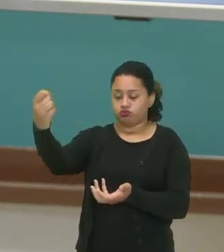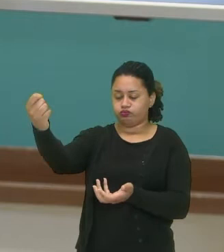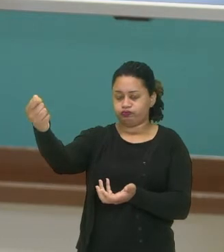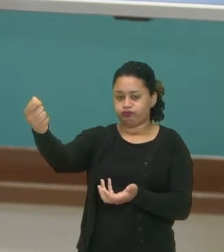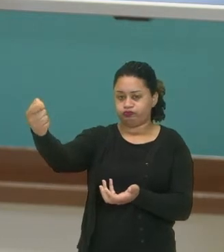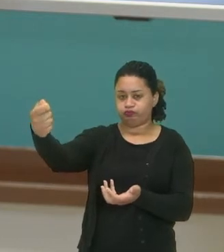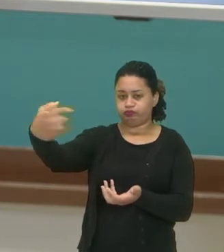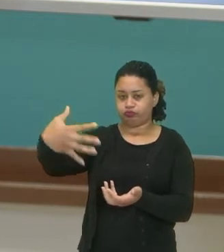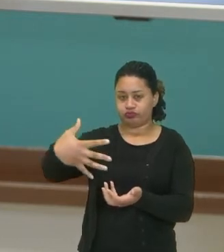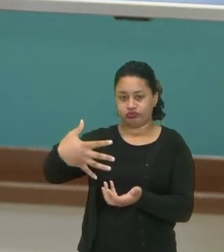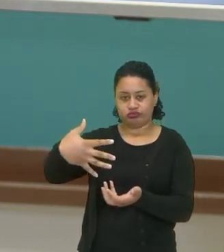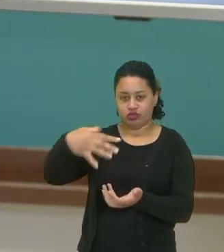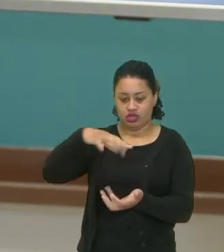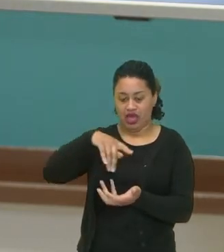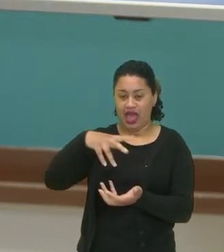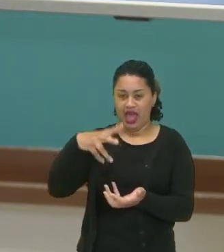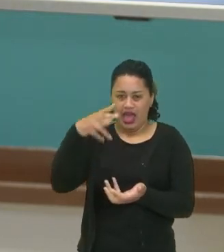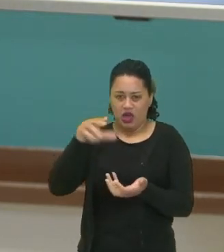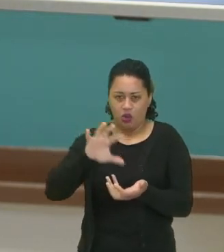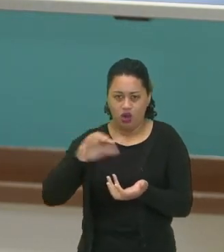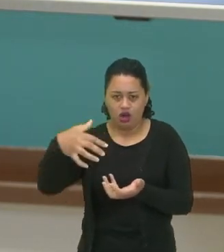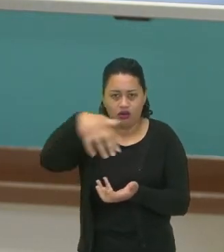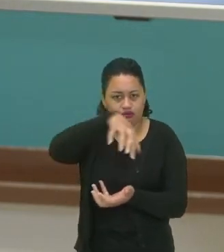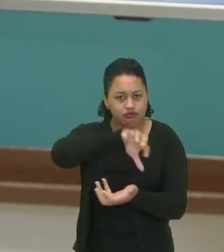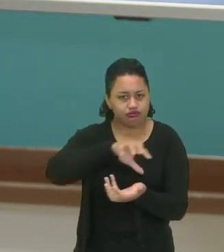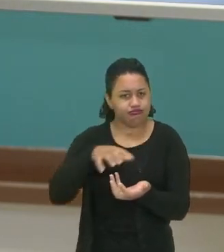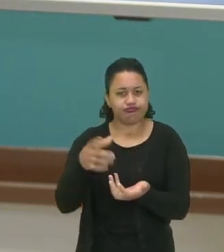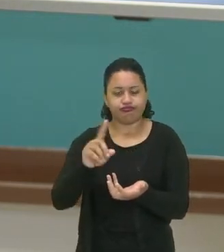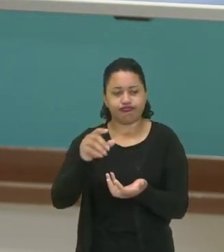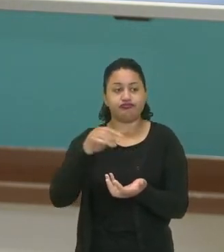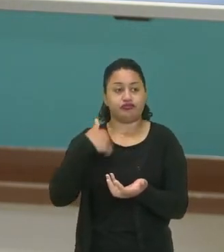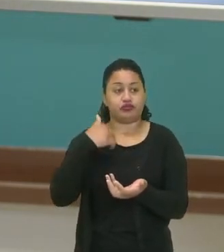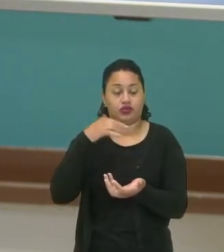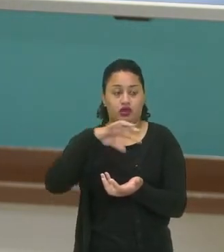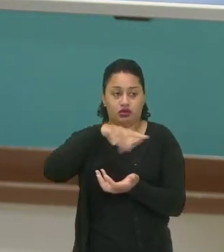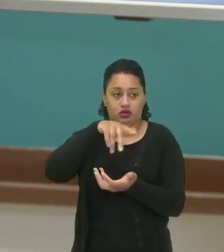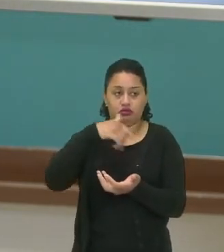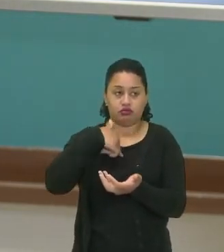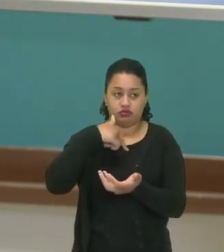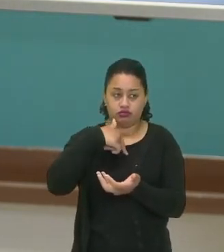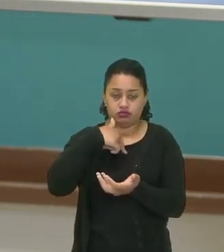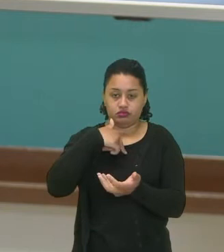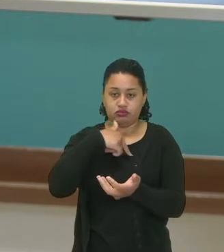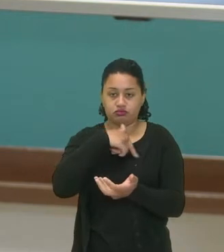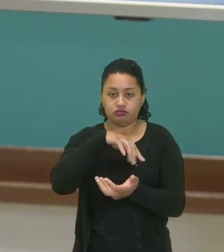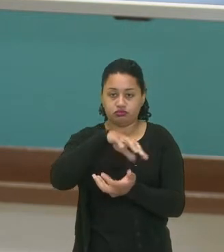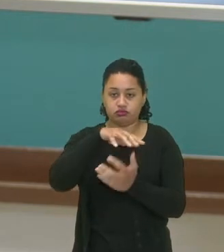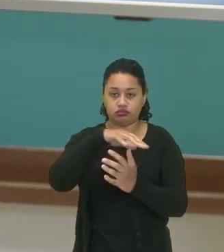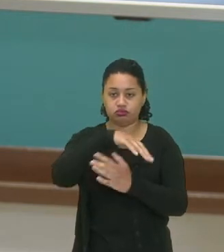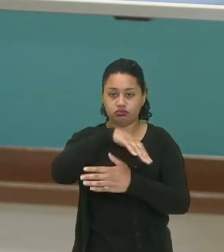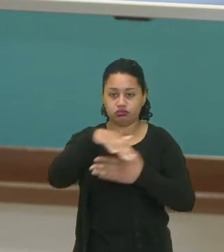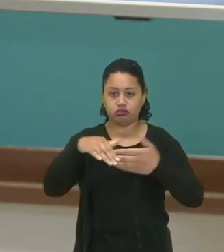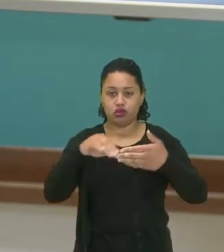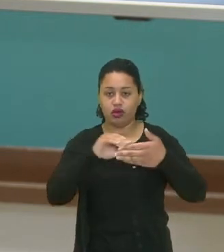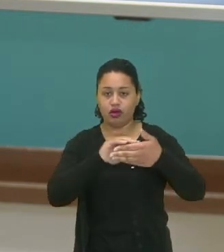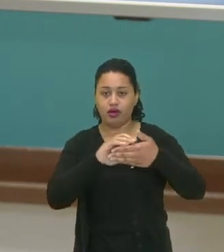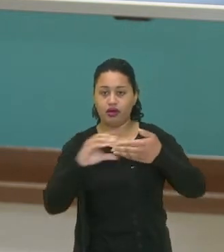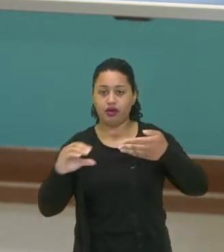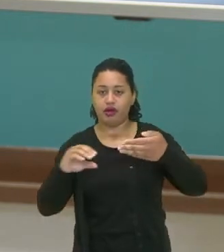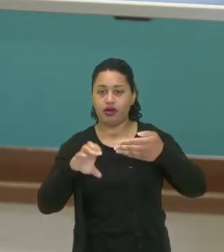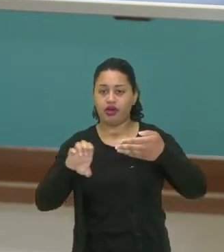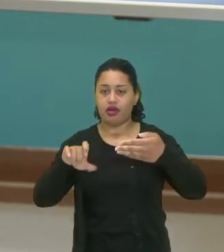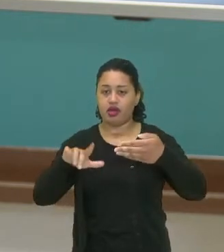distribuição desigual. Então, na linha do Equador, vamos imaginar que isso aqui seja a superfície do planeta, a incidência da luz solar ela é